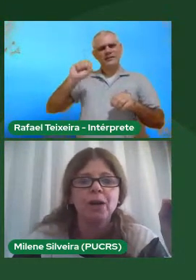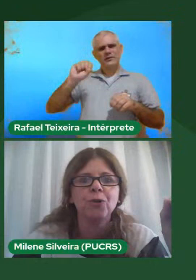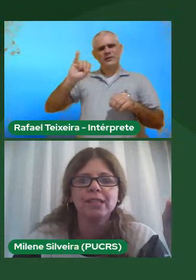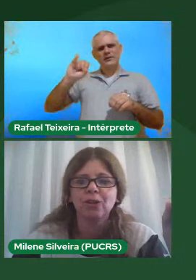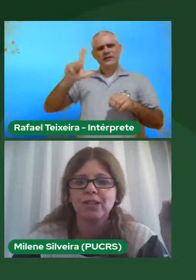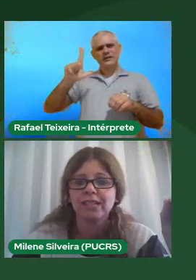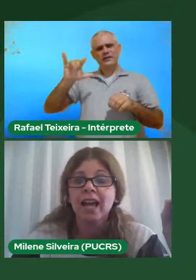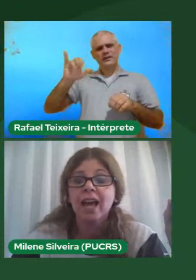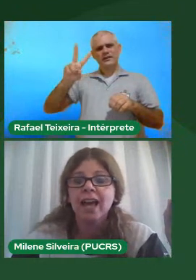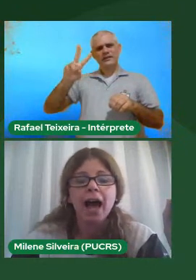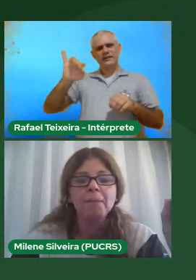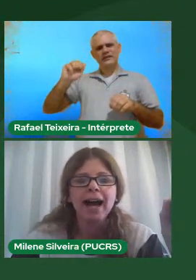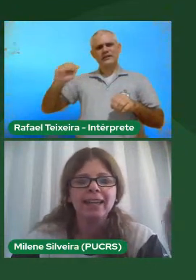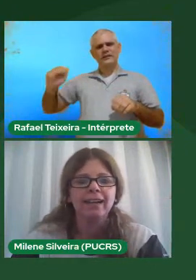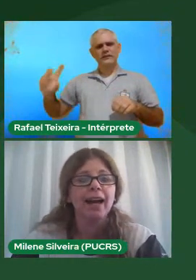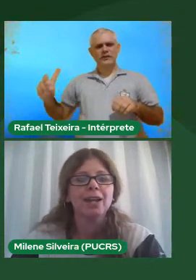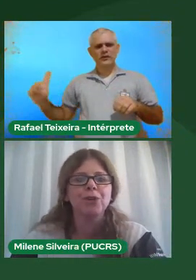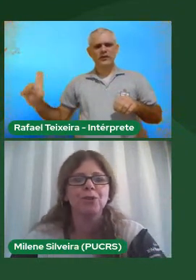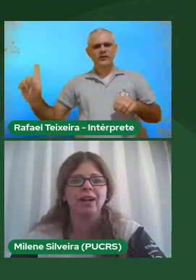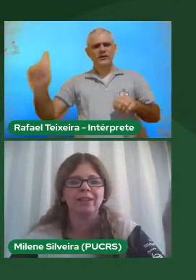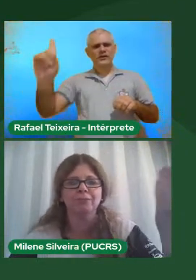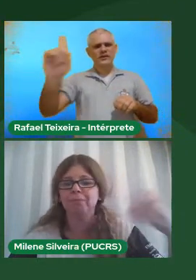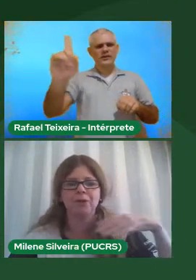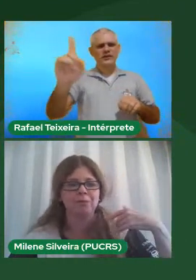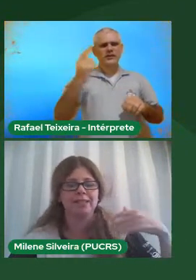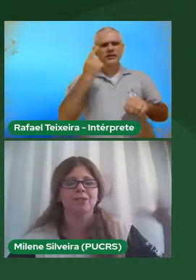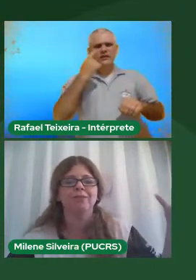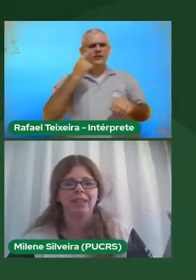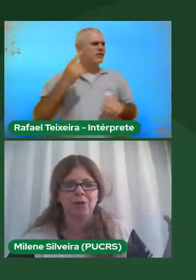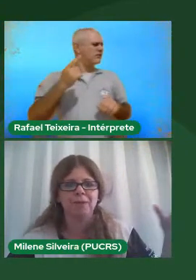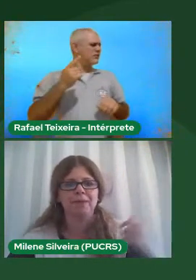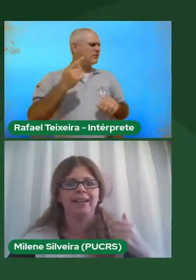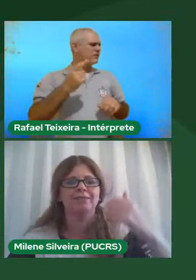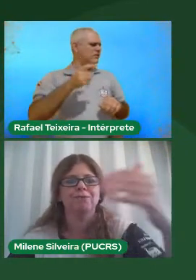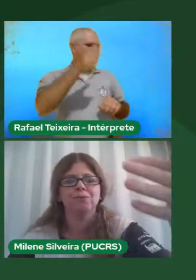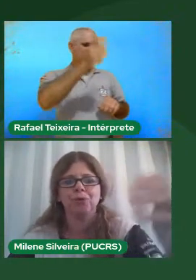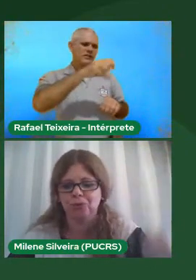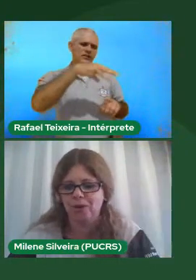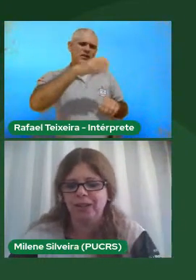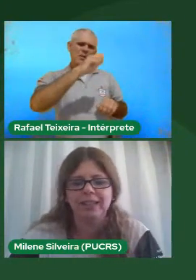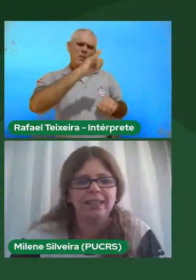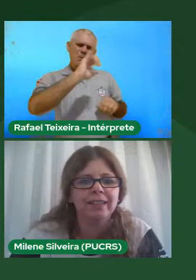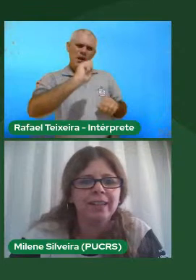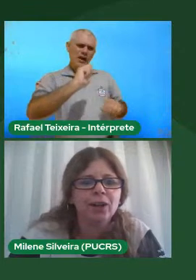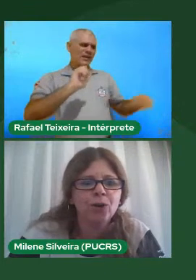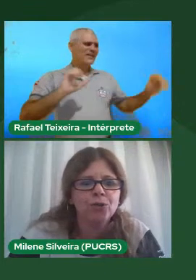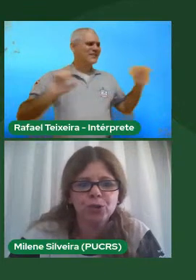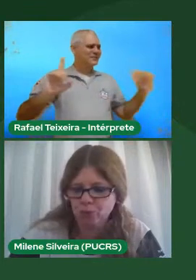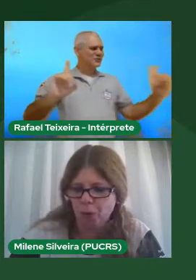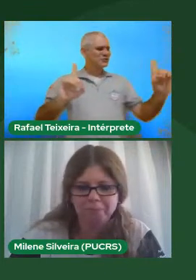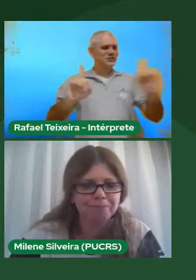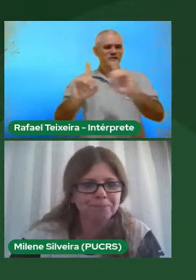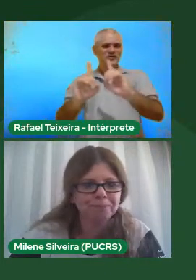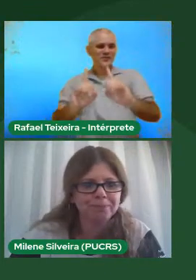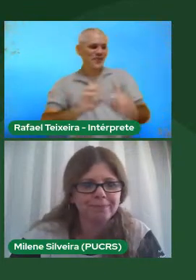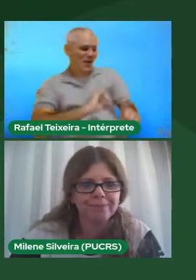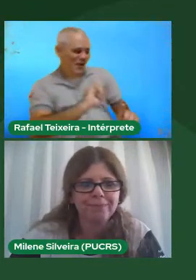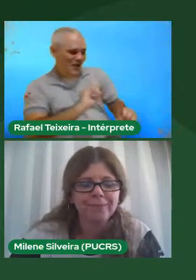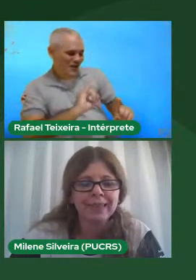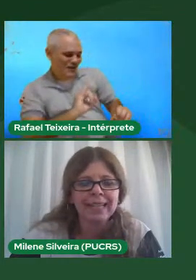apresentar alguma coisa, ela olhou assim, a Maia! Aí ela veio correndo, parou a apresentação, deu oi para a Maia, voltou e continuou.